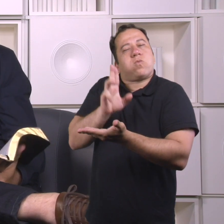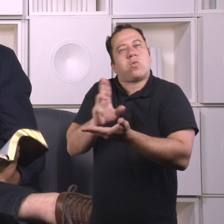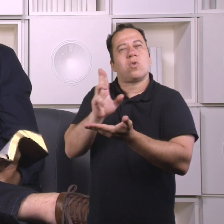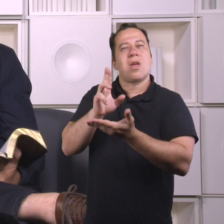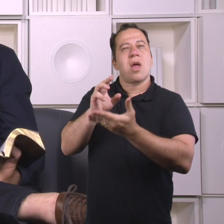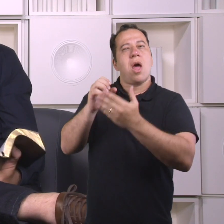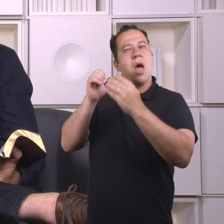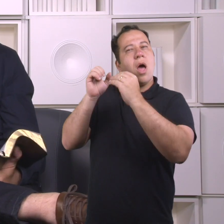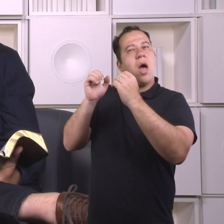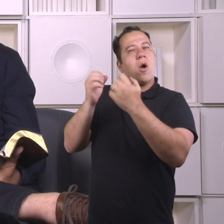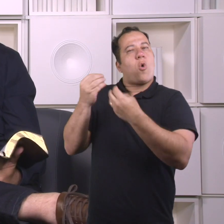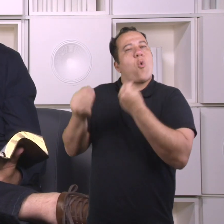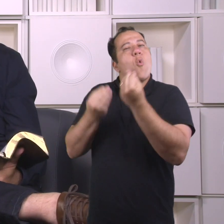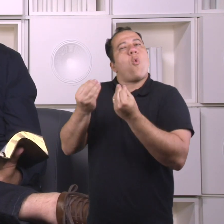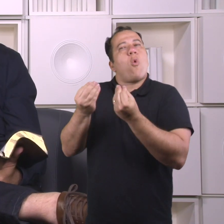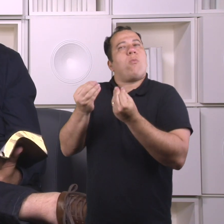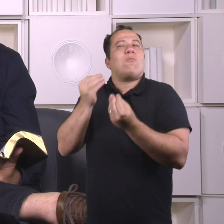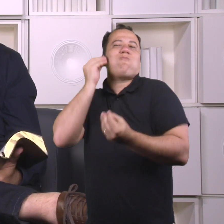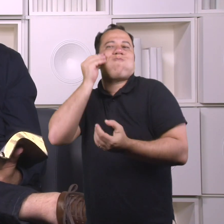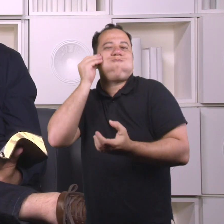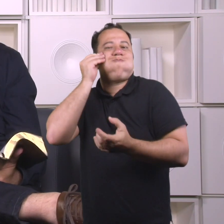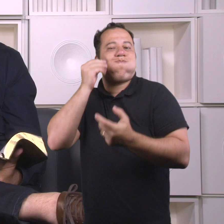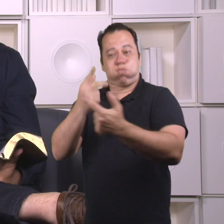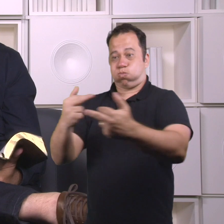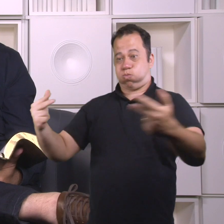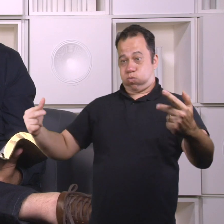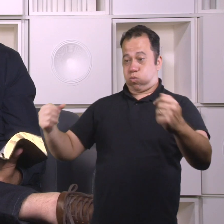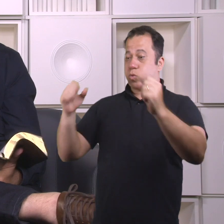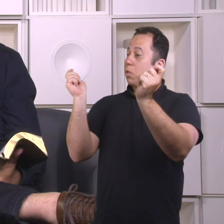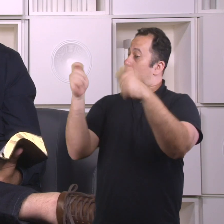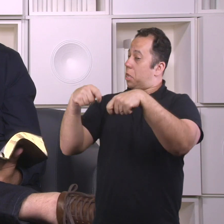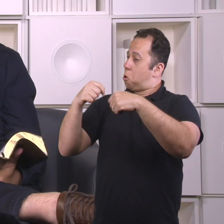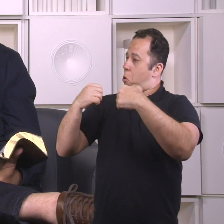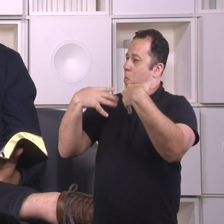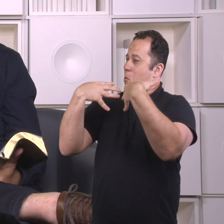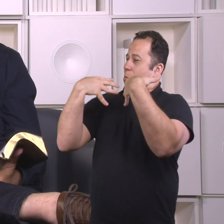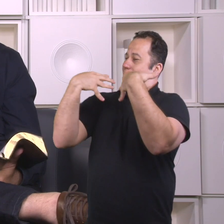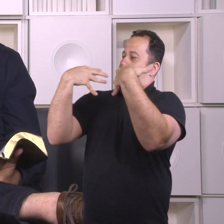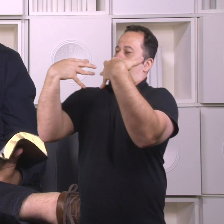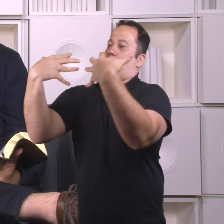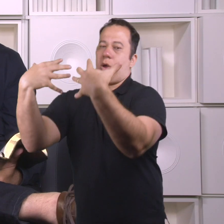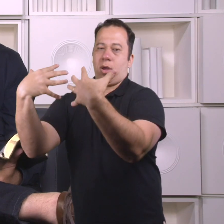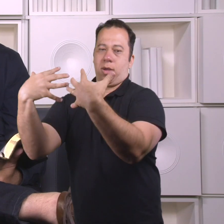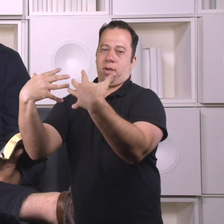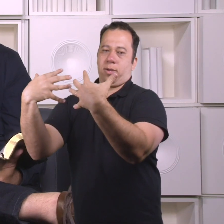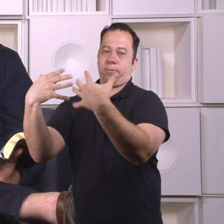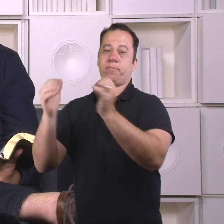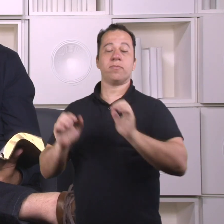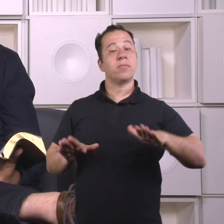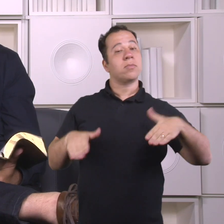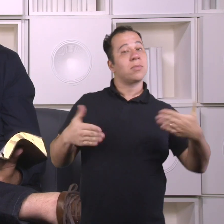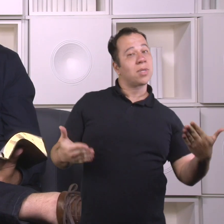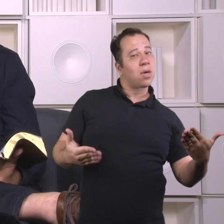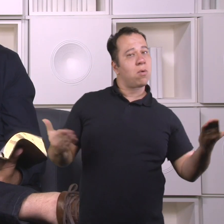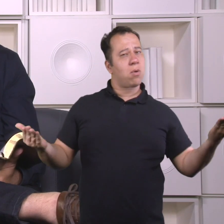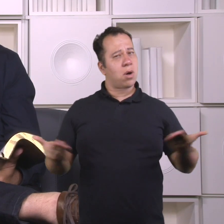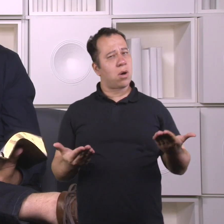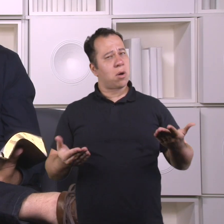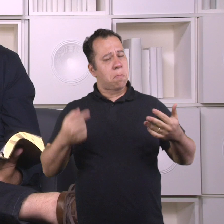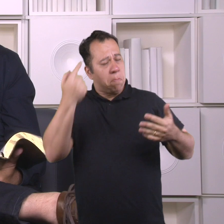faz é: como que a gente vive de tal maneira a fazer do dinheiro, que é